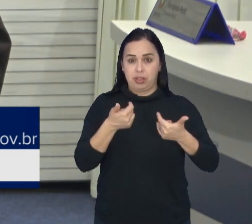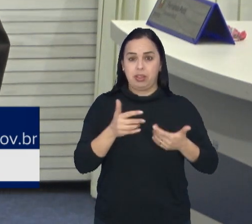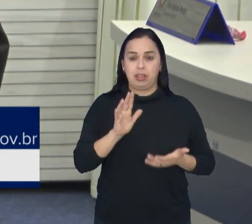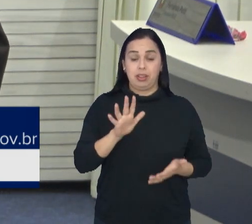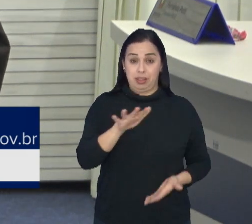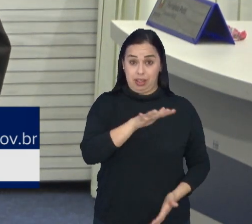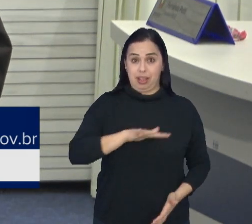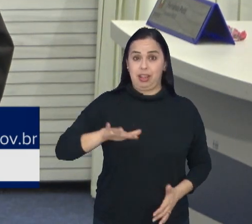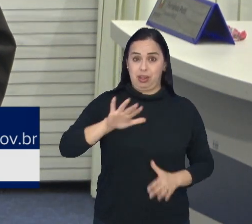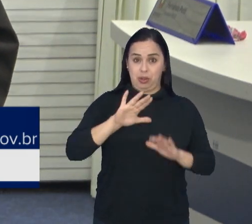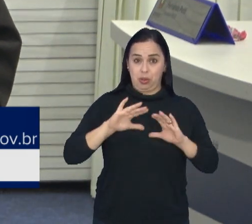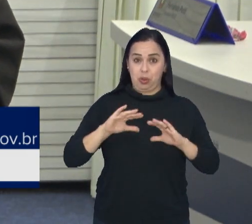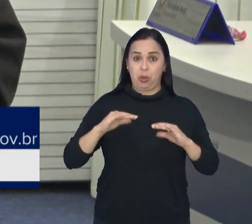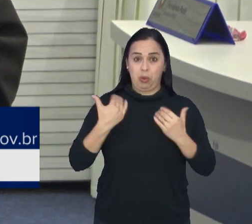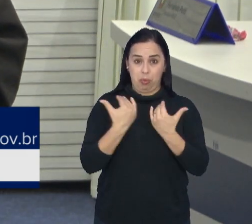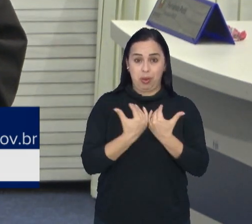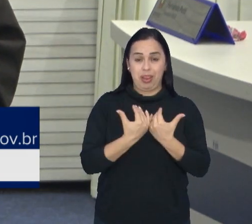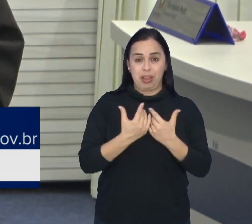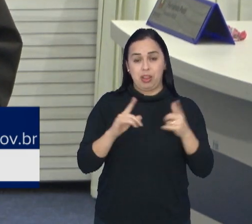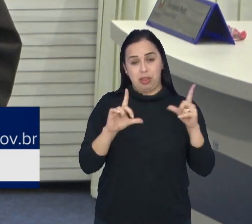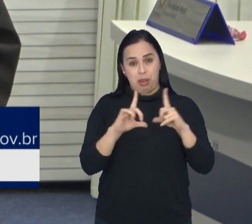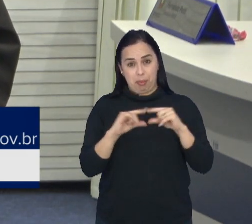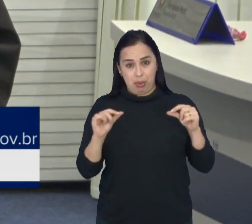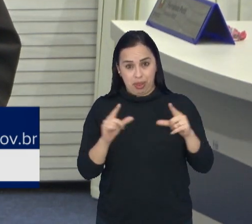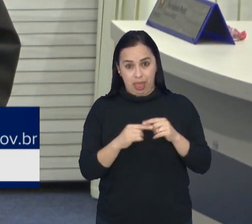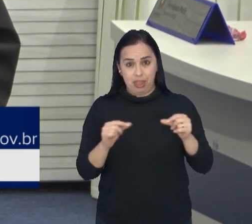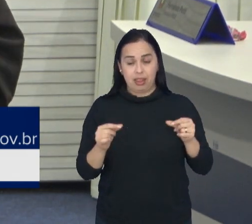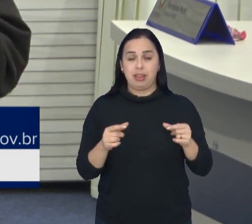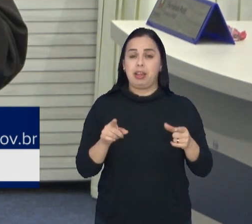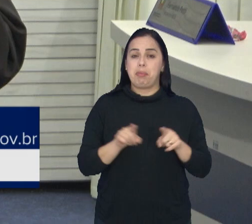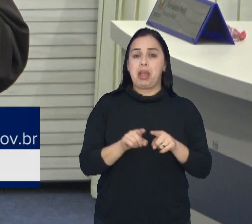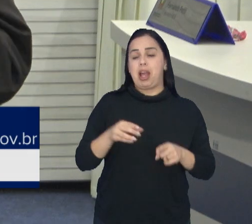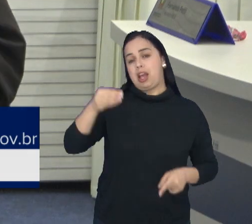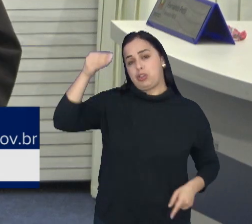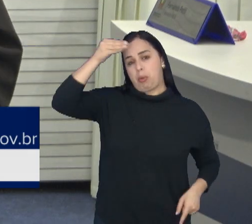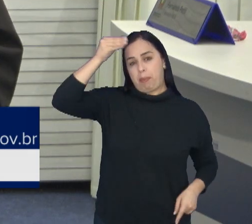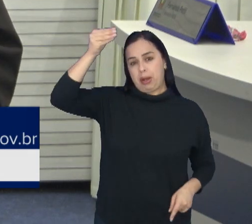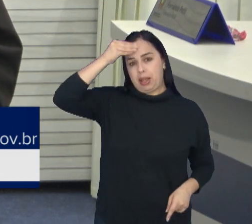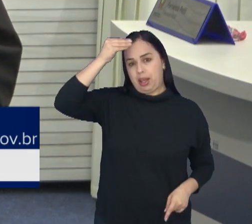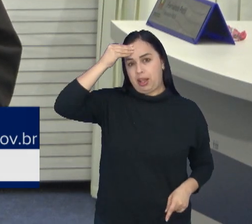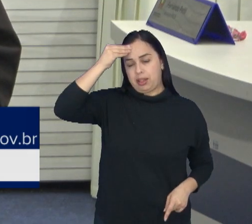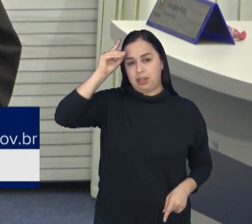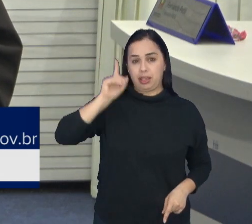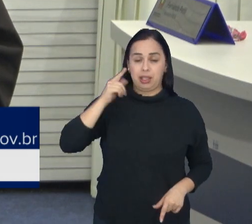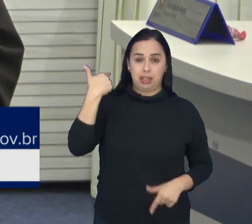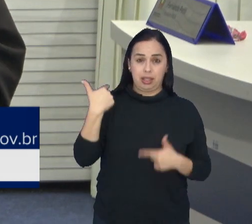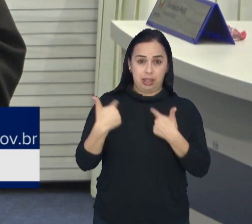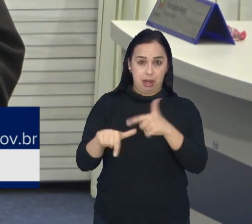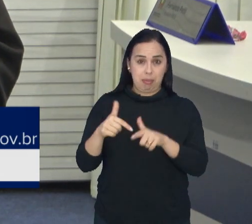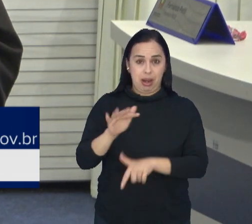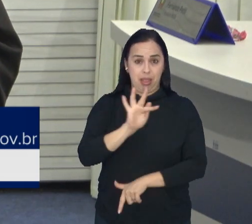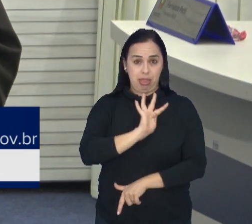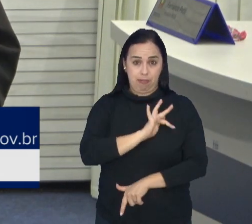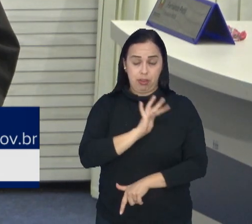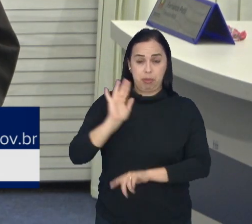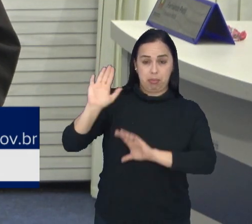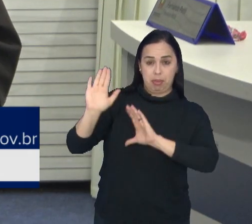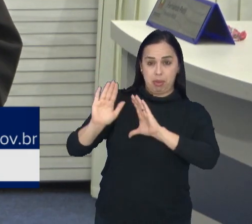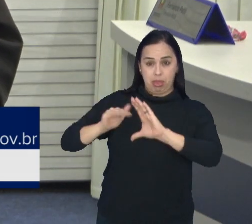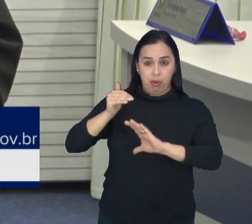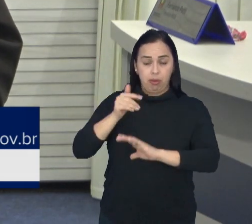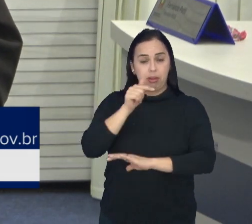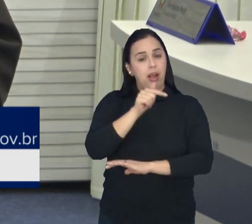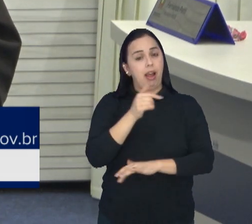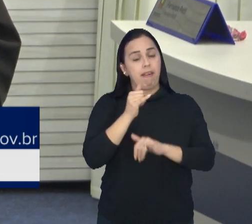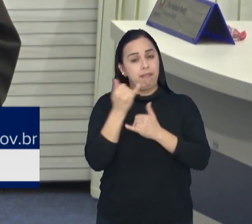colônia japonesa. A sobrinha dele, Adriana Matsumura, que ela é lá da Fundace, né, passou essa mensagem, né?